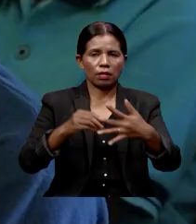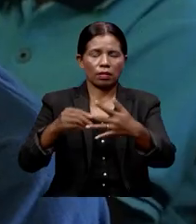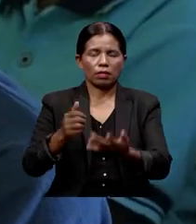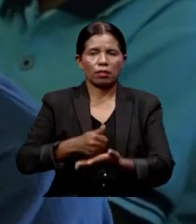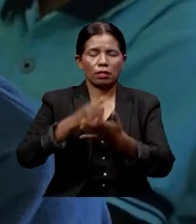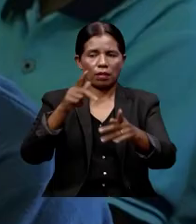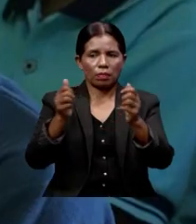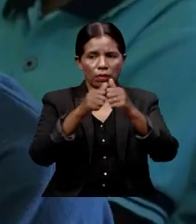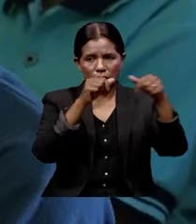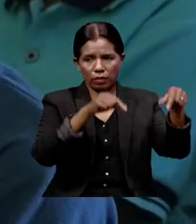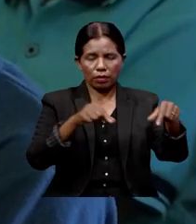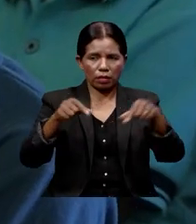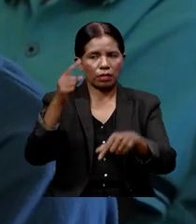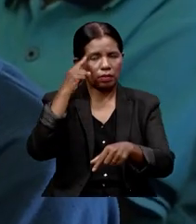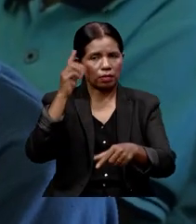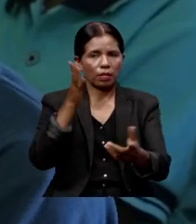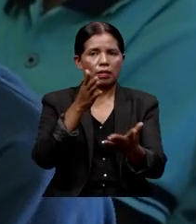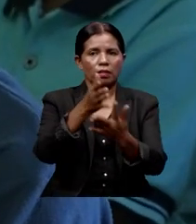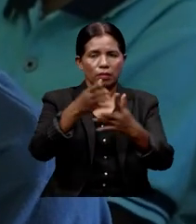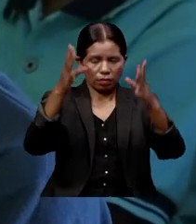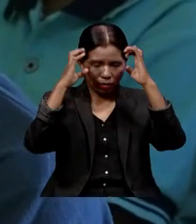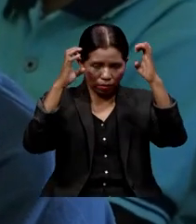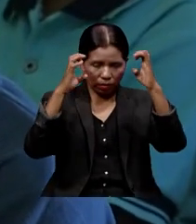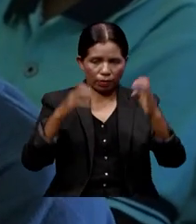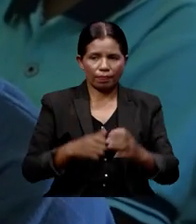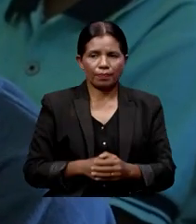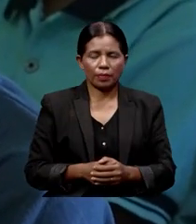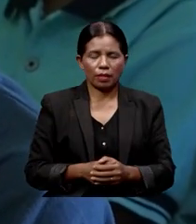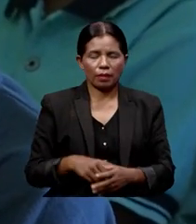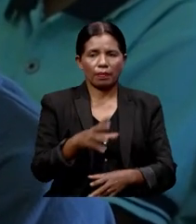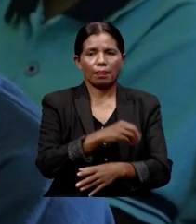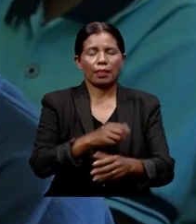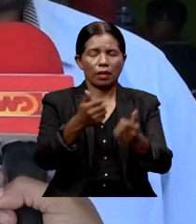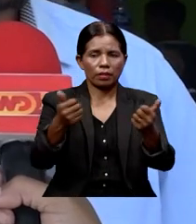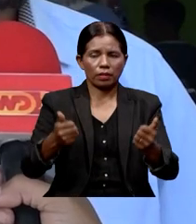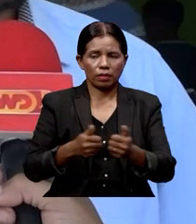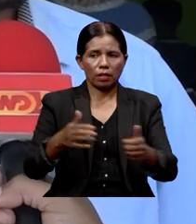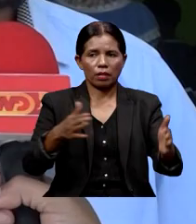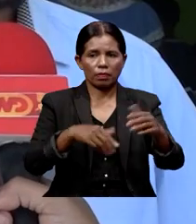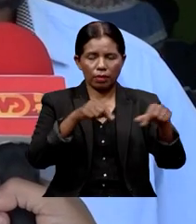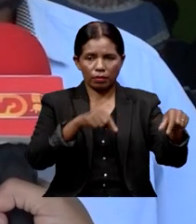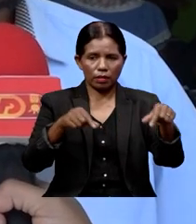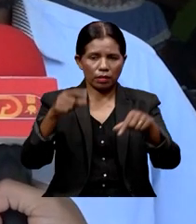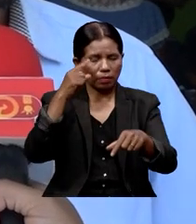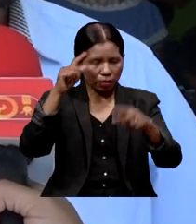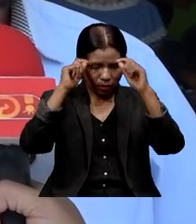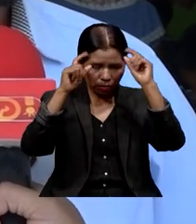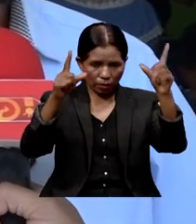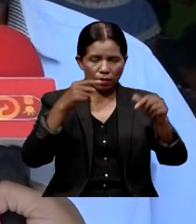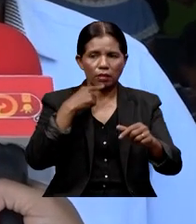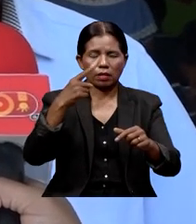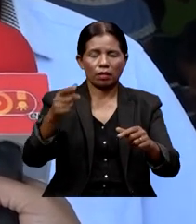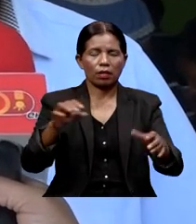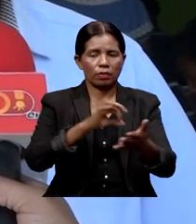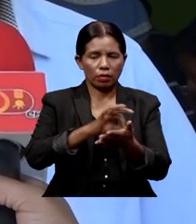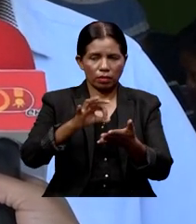ajuda a hemodeficiência mata na acesso à educação formal. Manager programa Associação da Livre Deficiência Mata Timor-Leste Hateten,